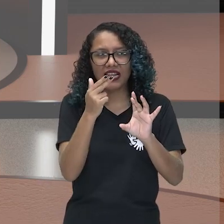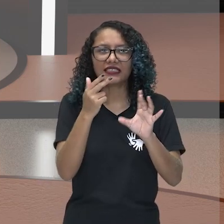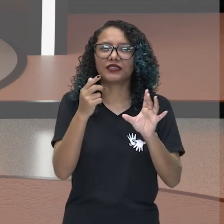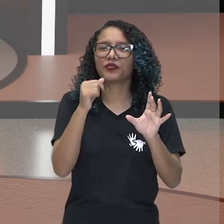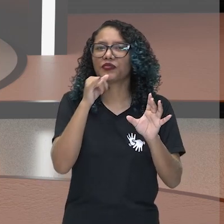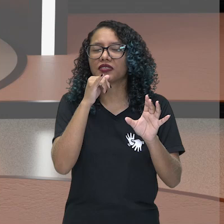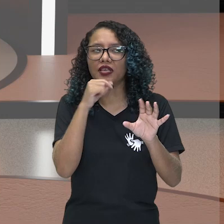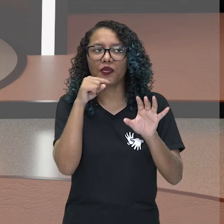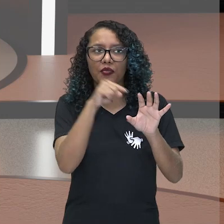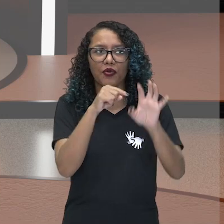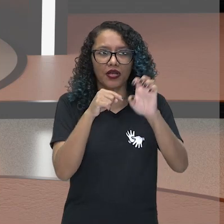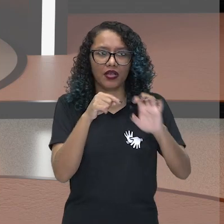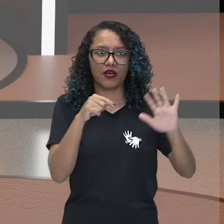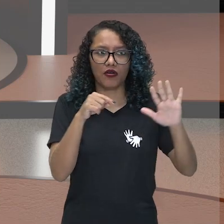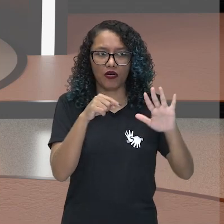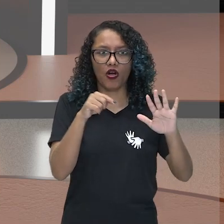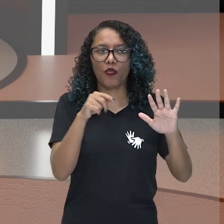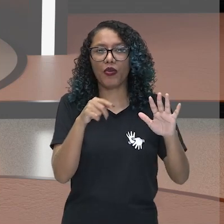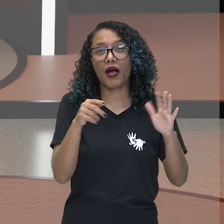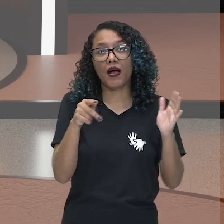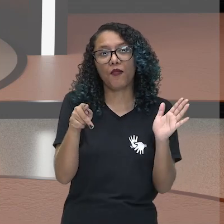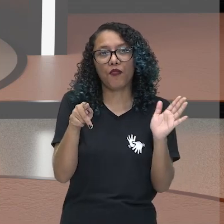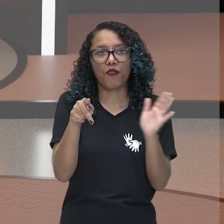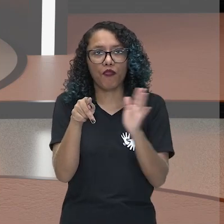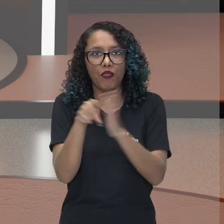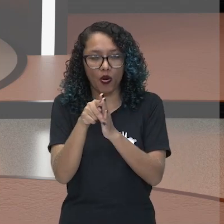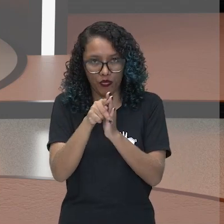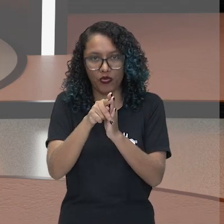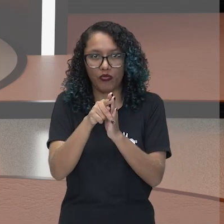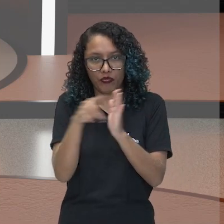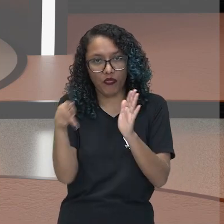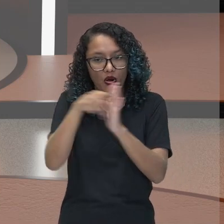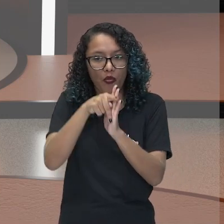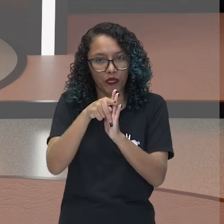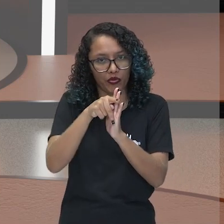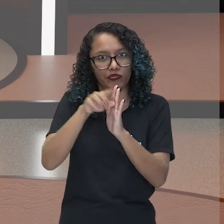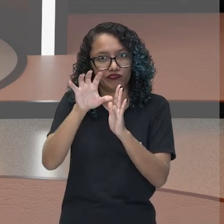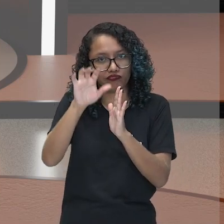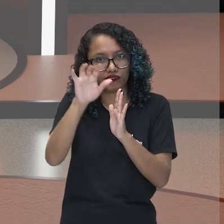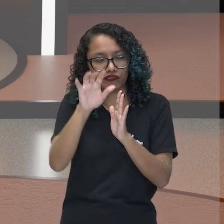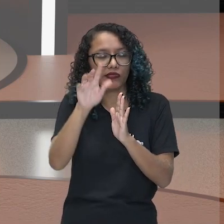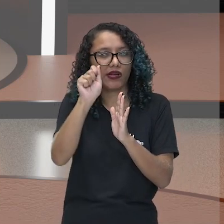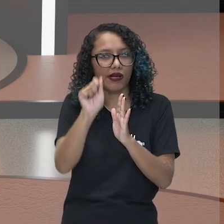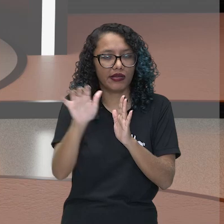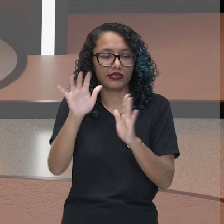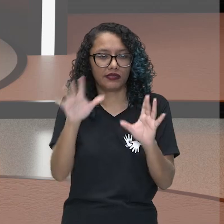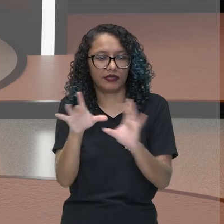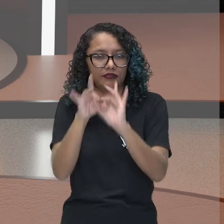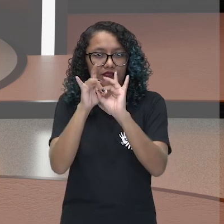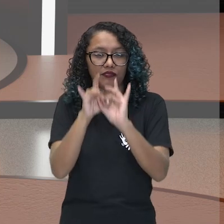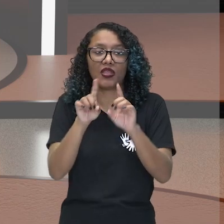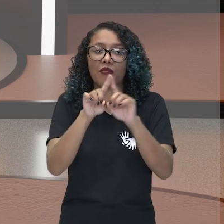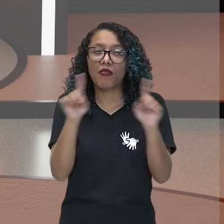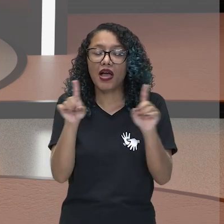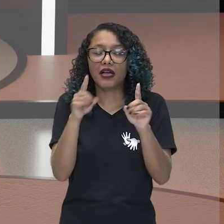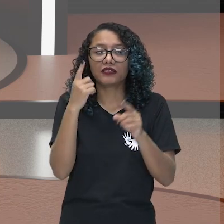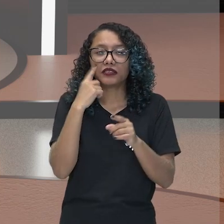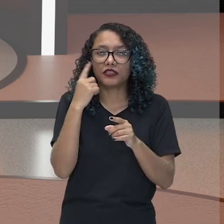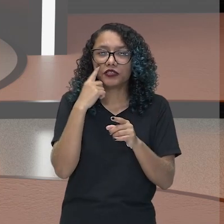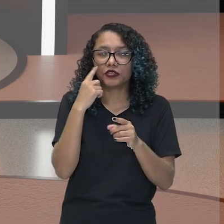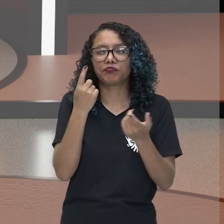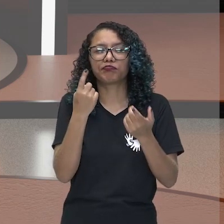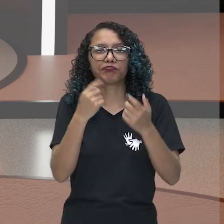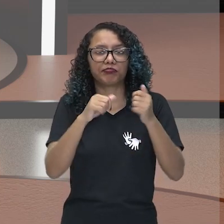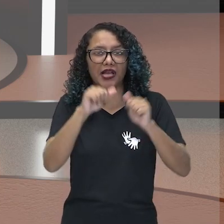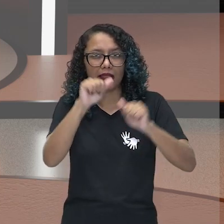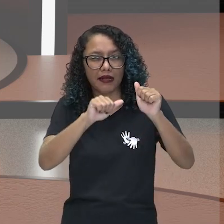península euroasiática. Correto? No entanto, quando a gente vai verificar a parte cultural da